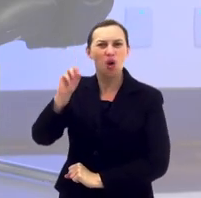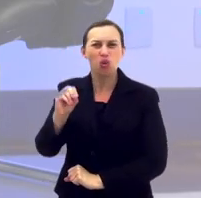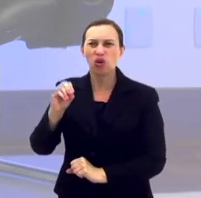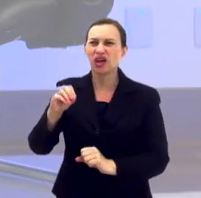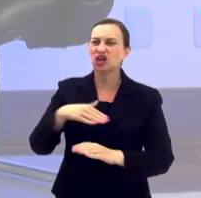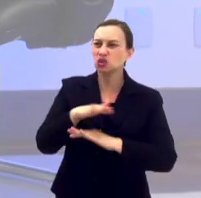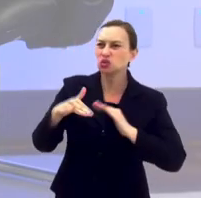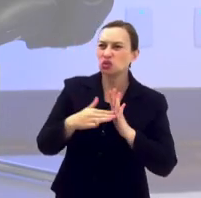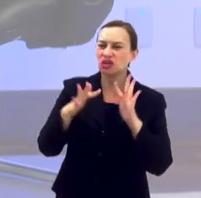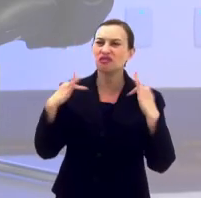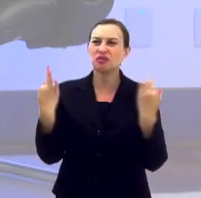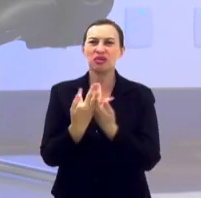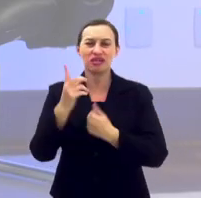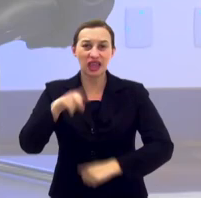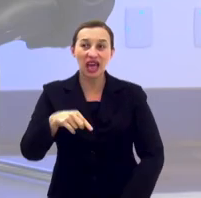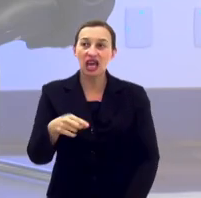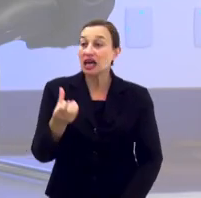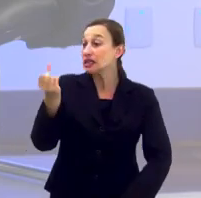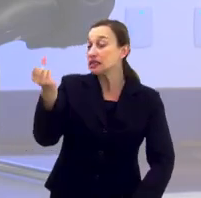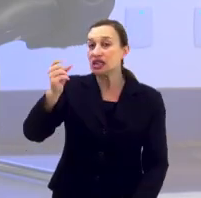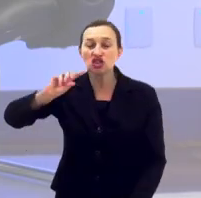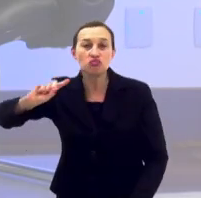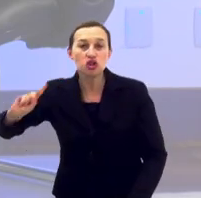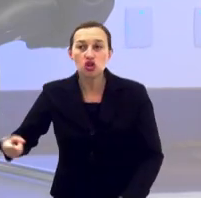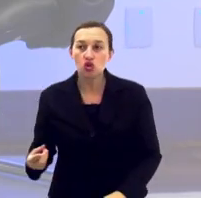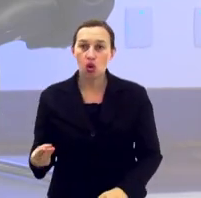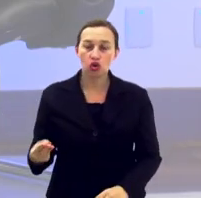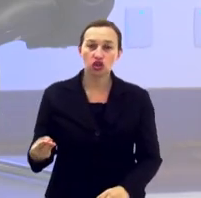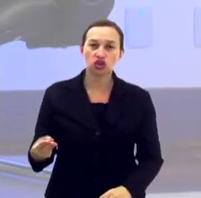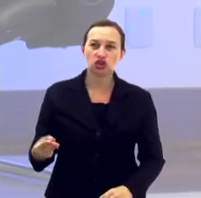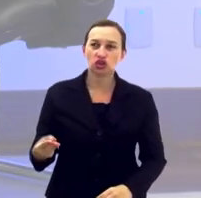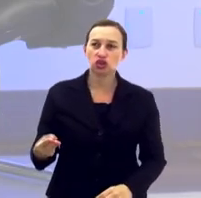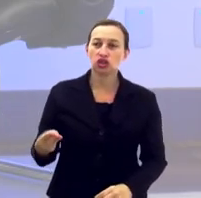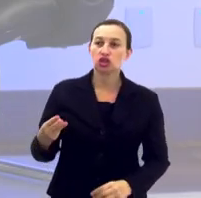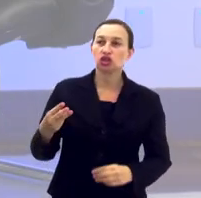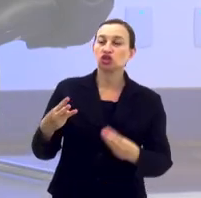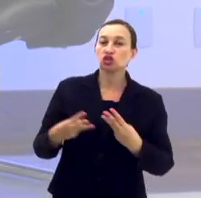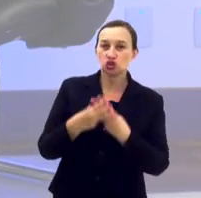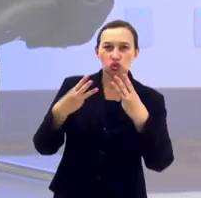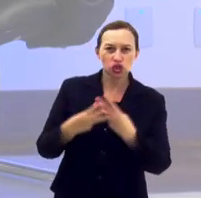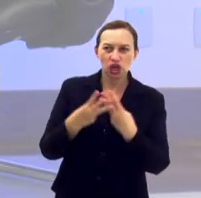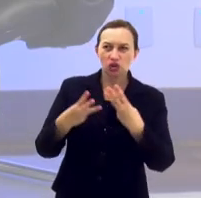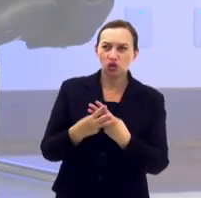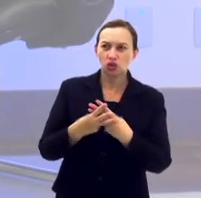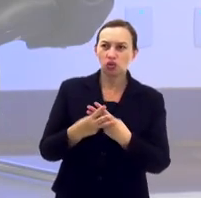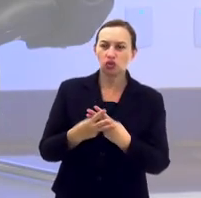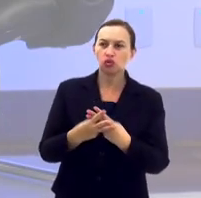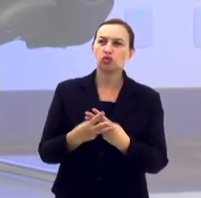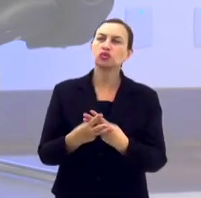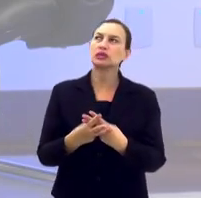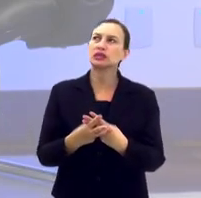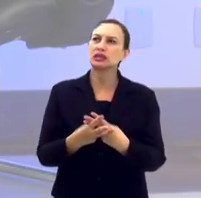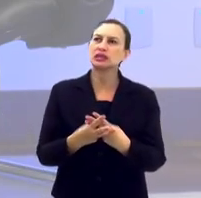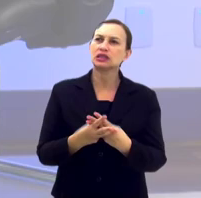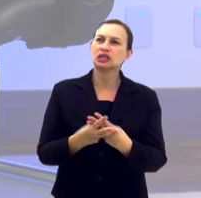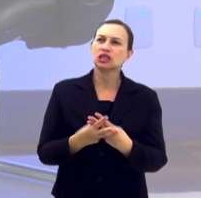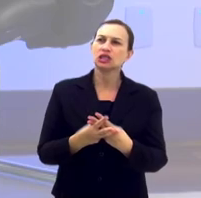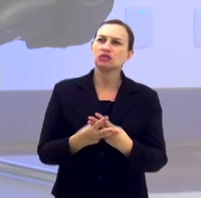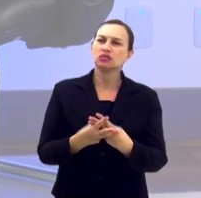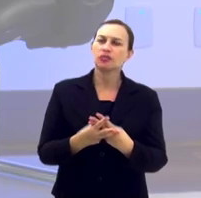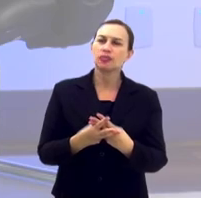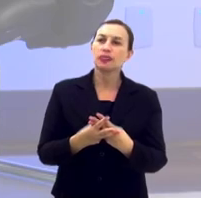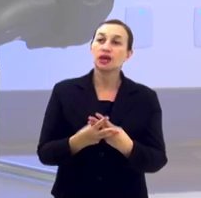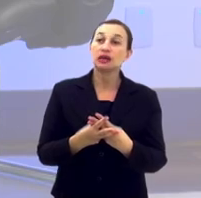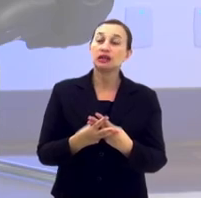eram famílias completas, né? Foram 6 milhões de judeus, estimativa, o número que se tem é de 6 milhões de